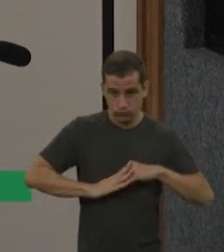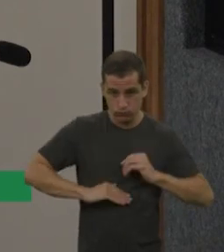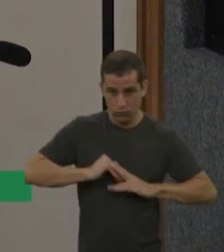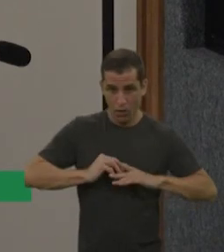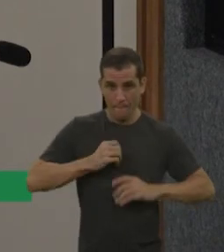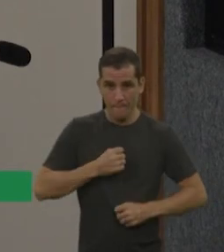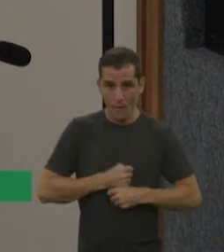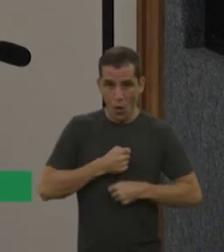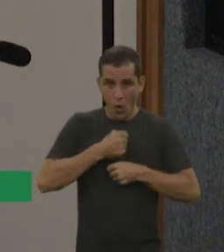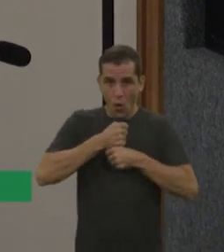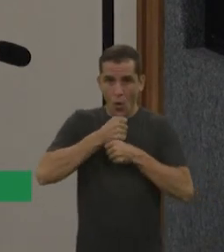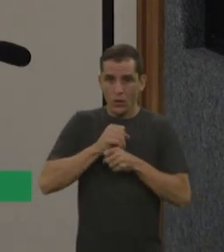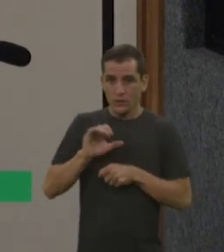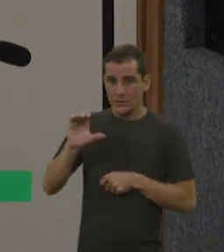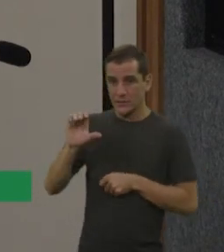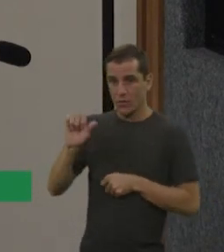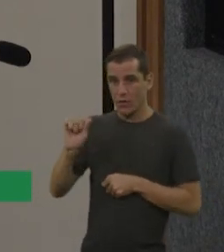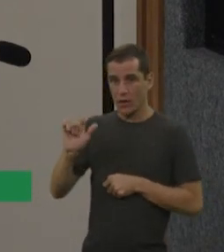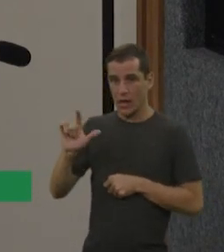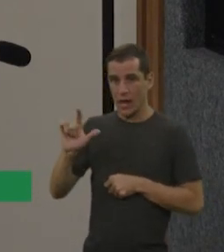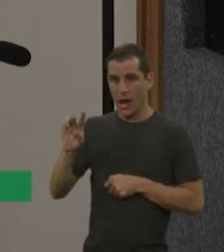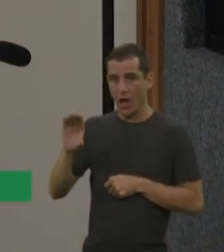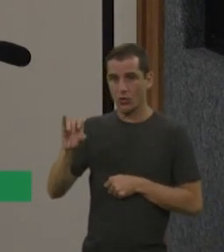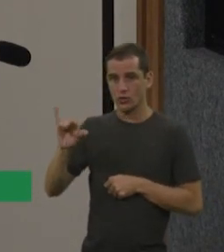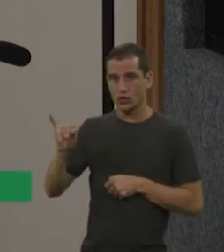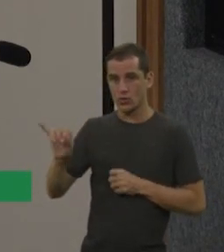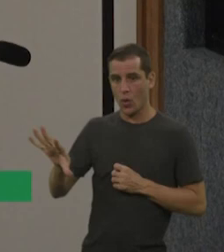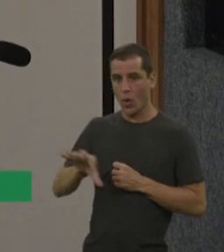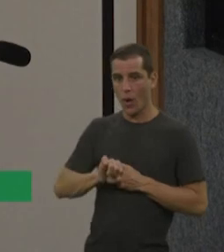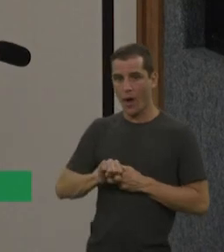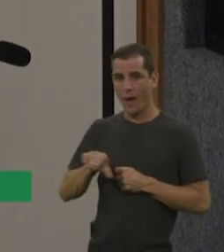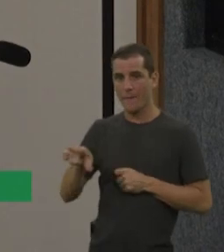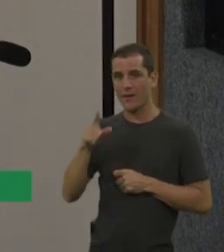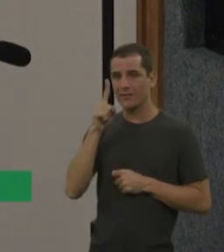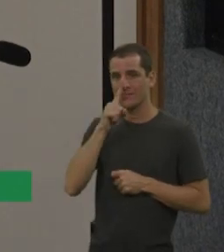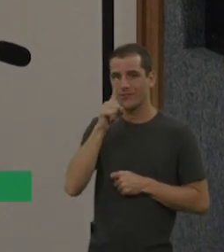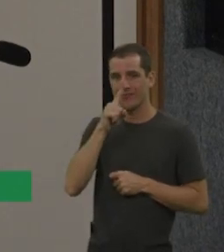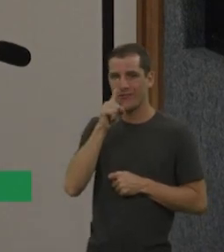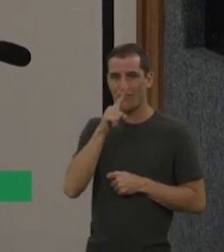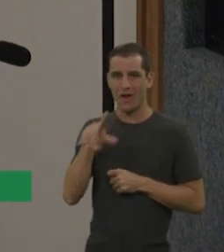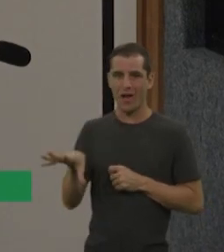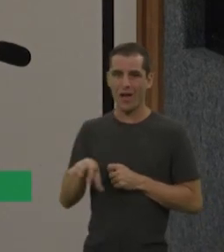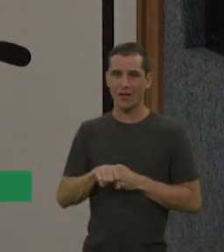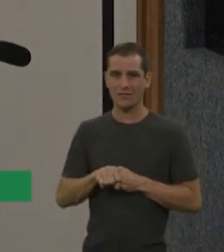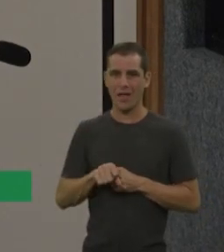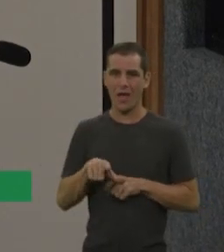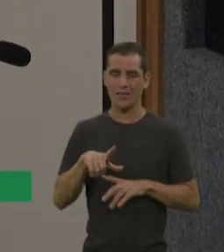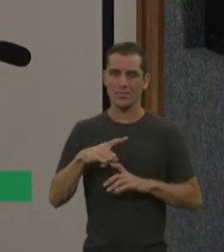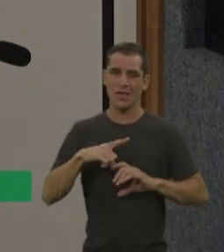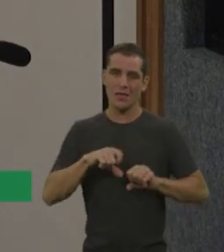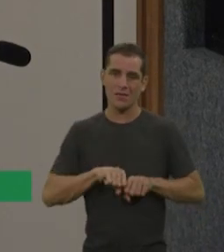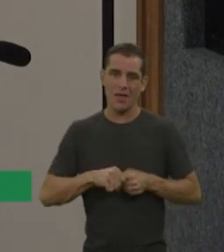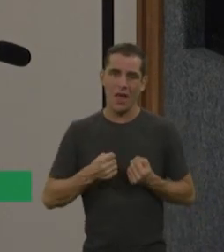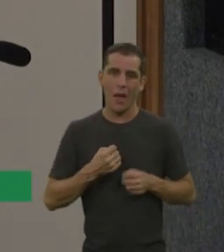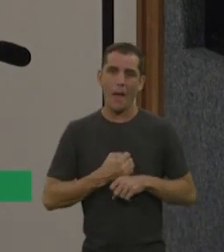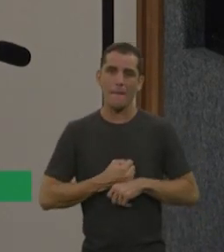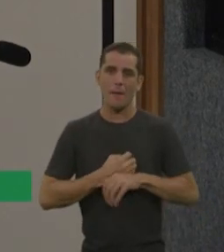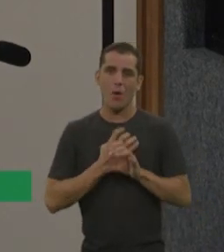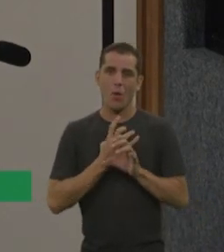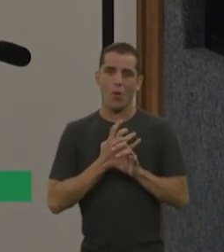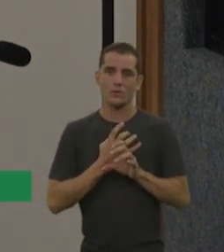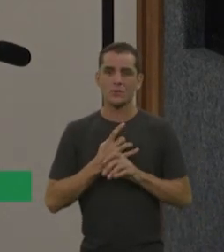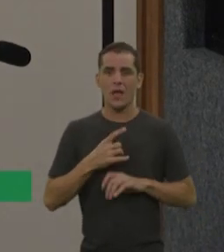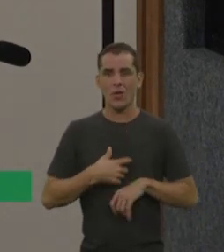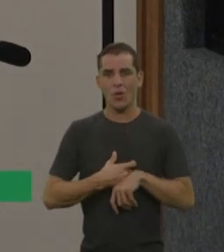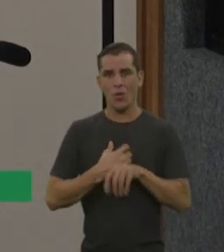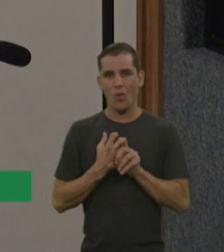cálcio, em detrimento de uma célula que deveria ser pouca, que é o osteoclasto, que destrói o osso. Então, eu tenho uma inversão dessas células e o osso ele consegue